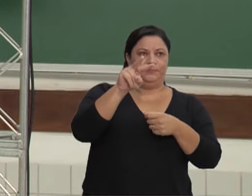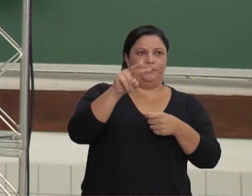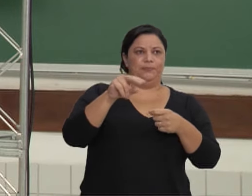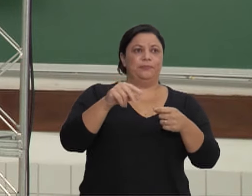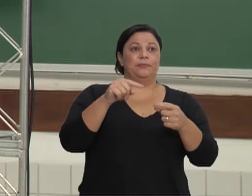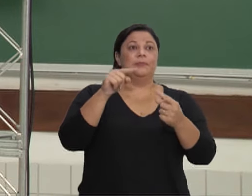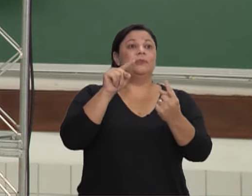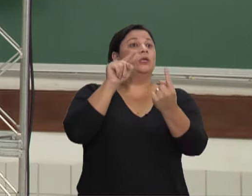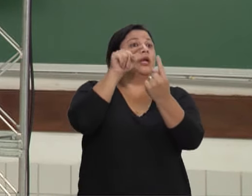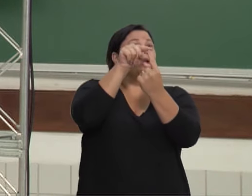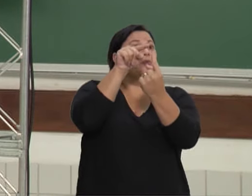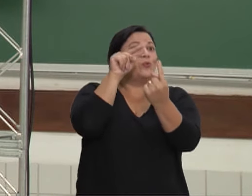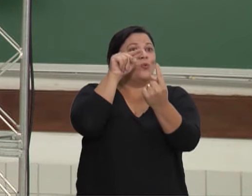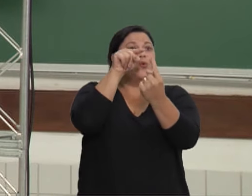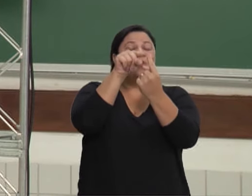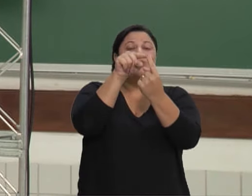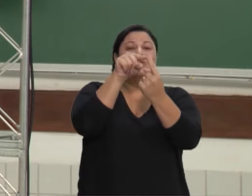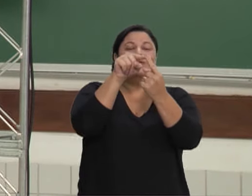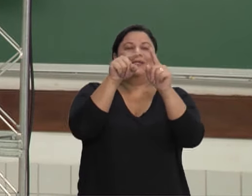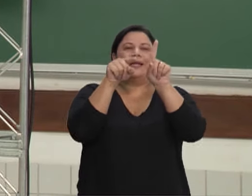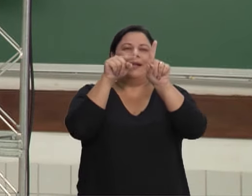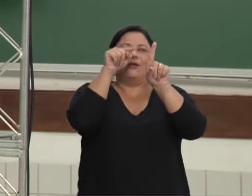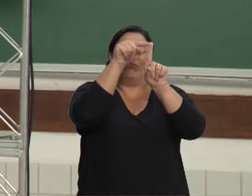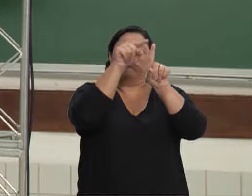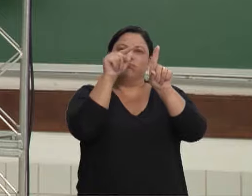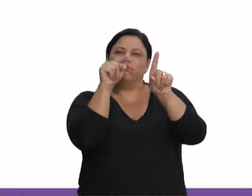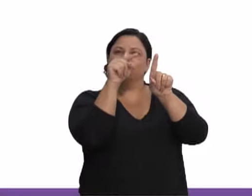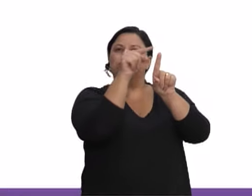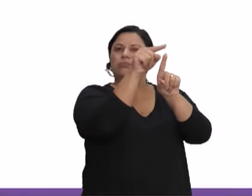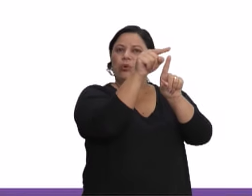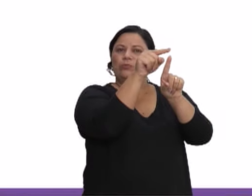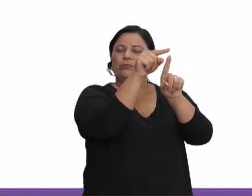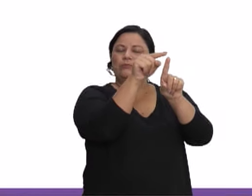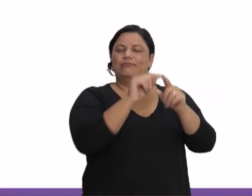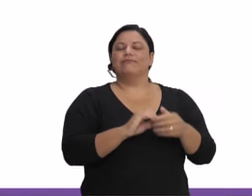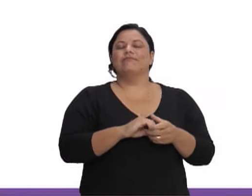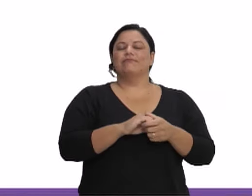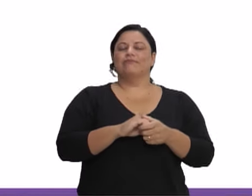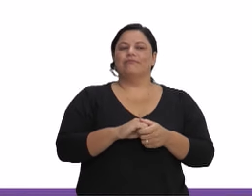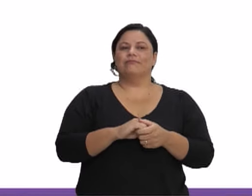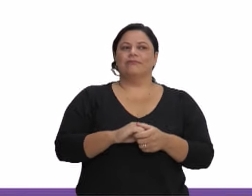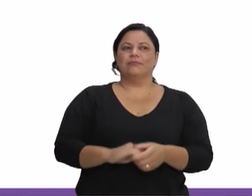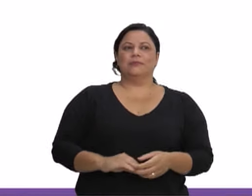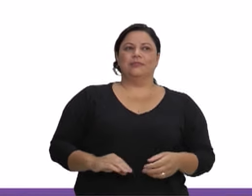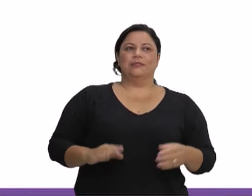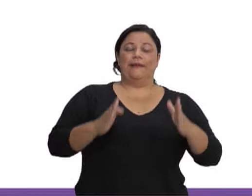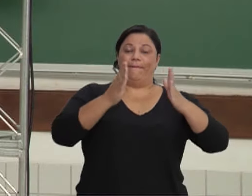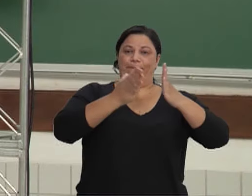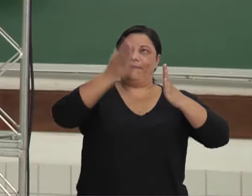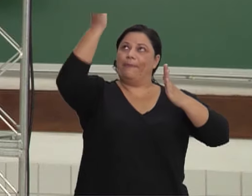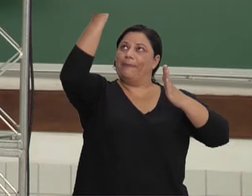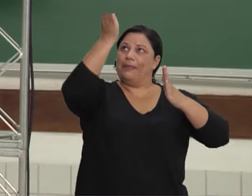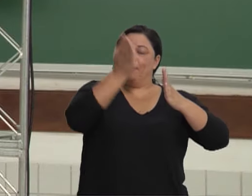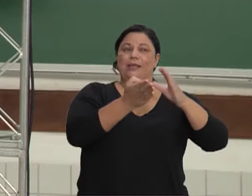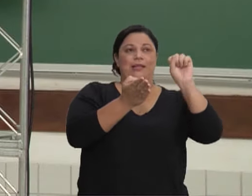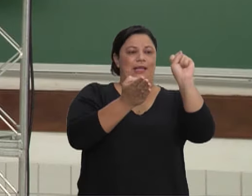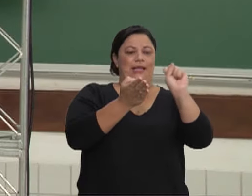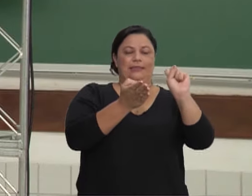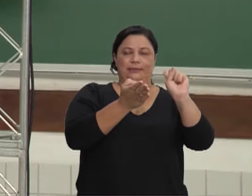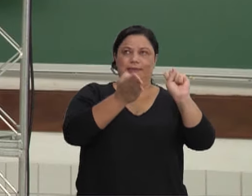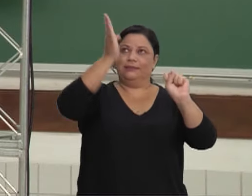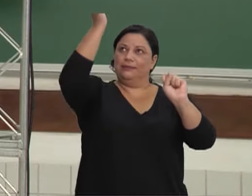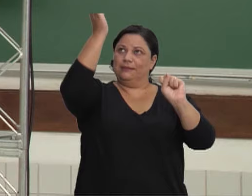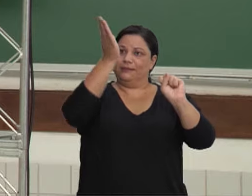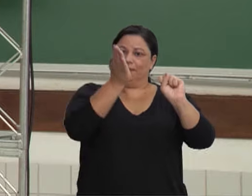Cheguei nesse cara aqui, que é meu ponto de encontro. Tranquilo? É como se a reta S fosse essa, ela